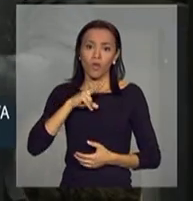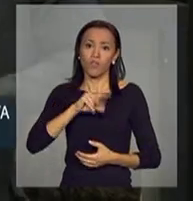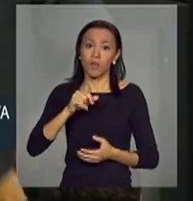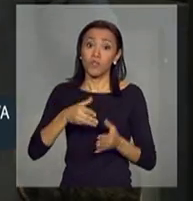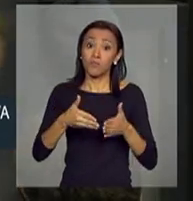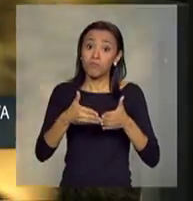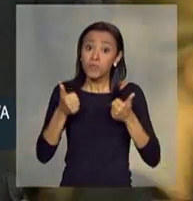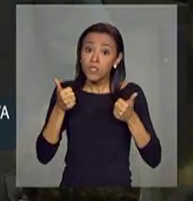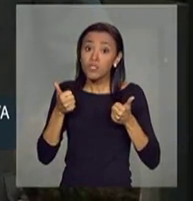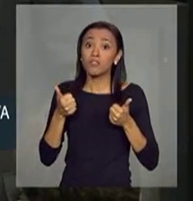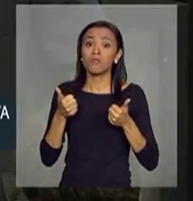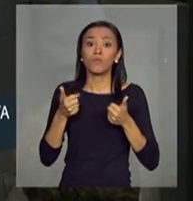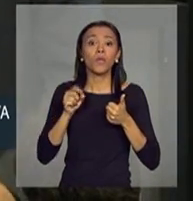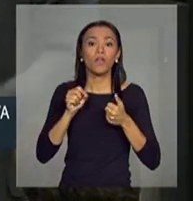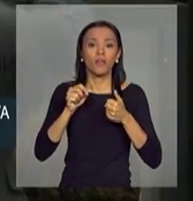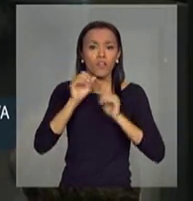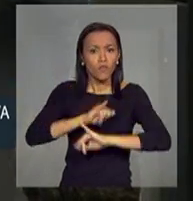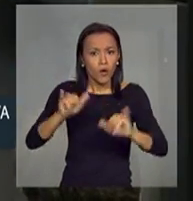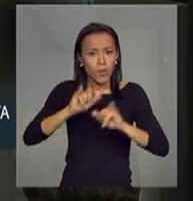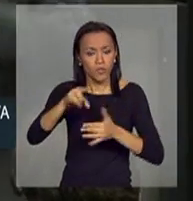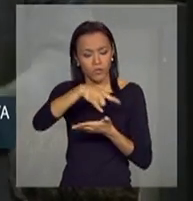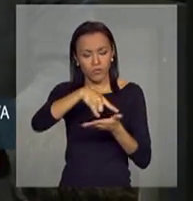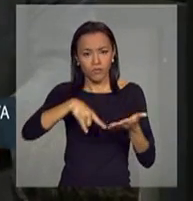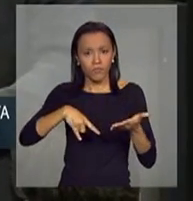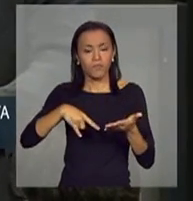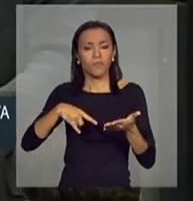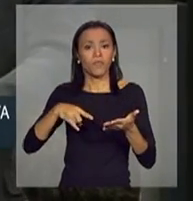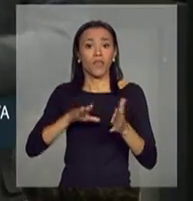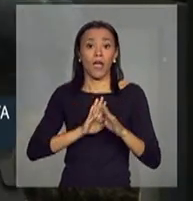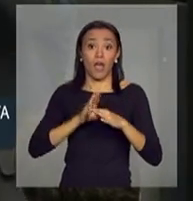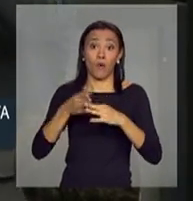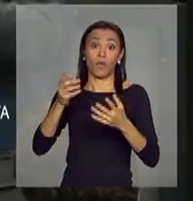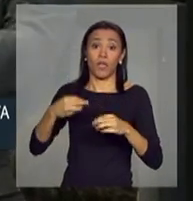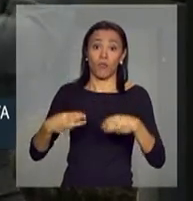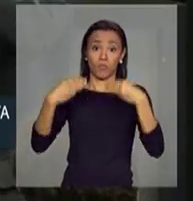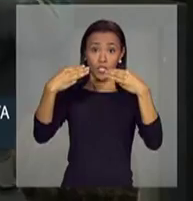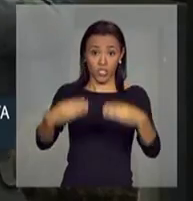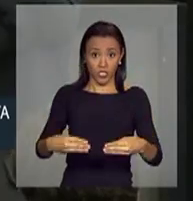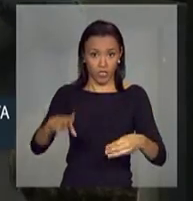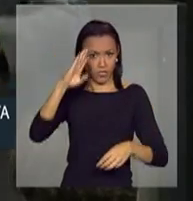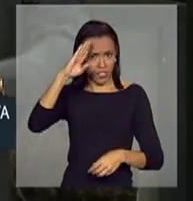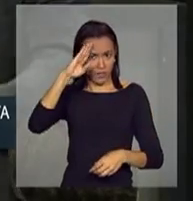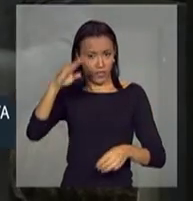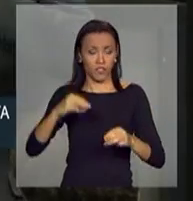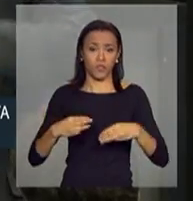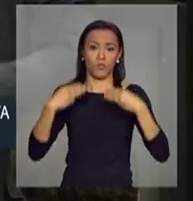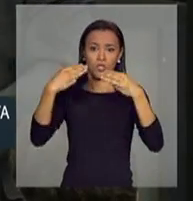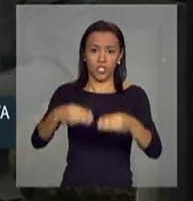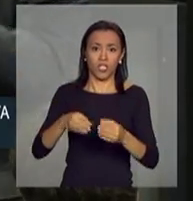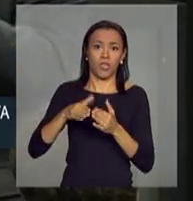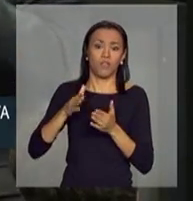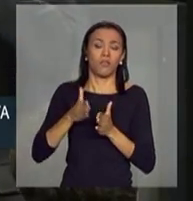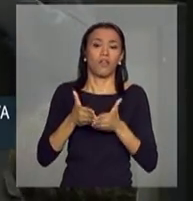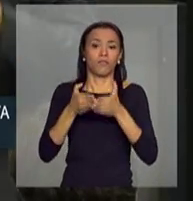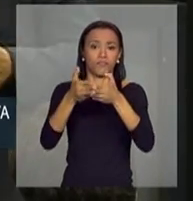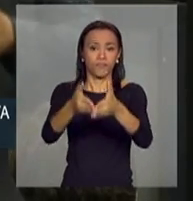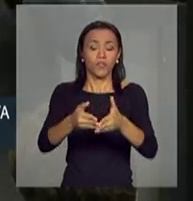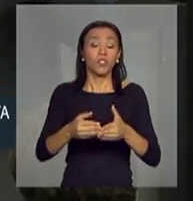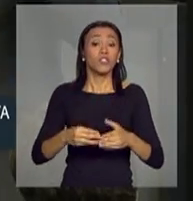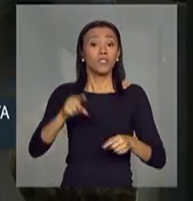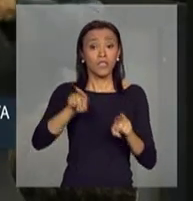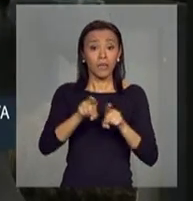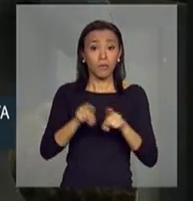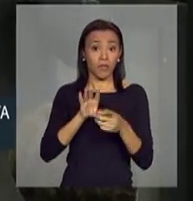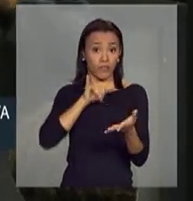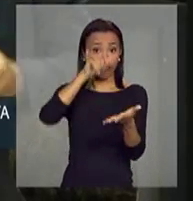de informação ao Ministério da Defesa, vale dizer, Marinha, Exército, Aeronáutica, sobre a verdade